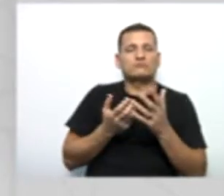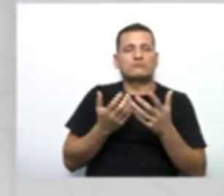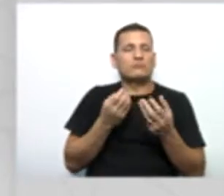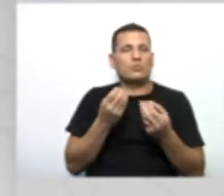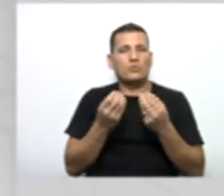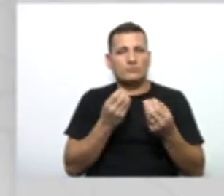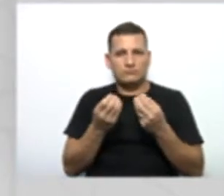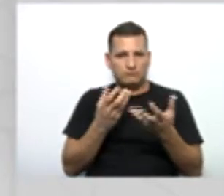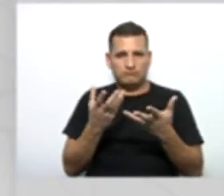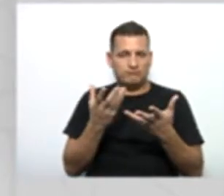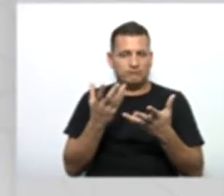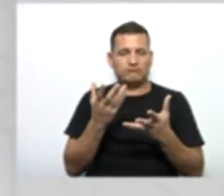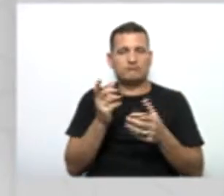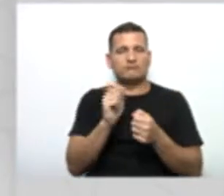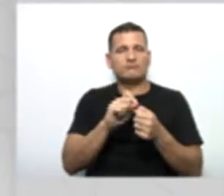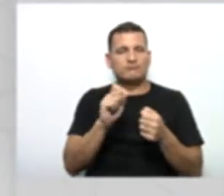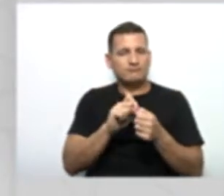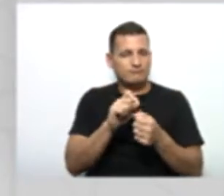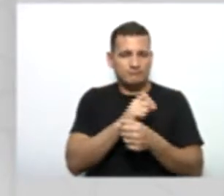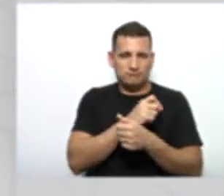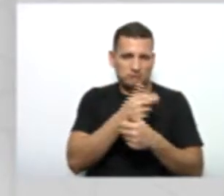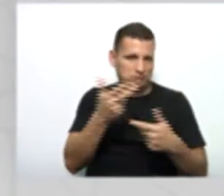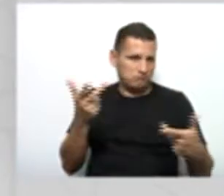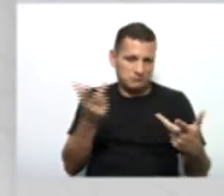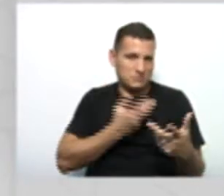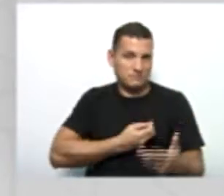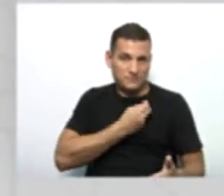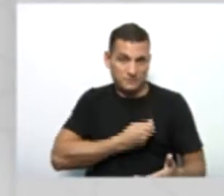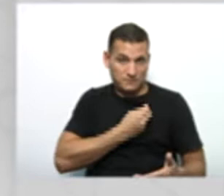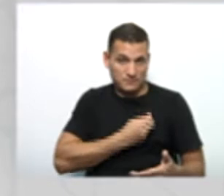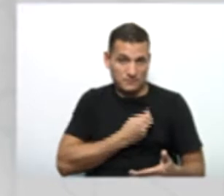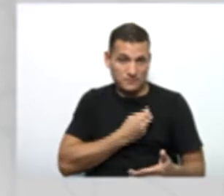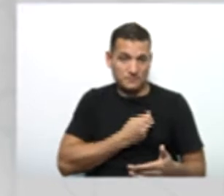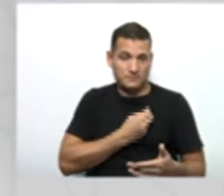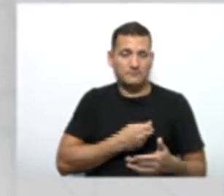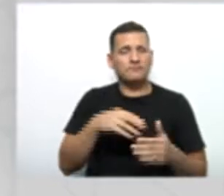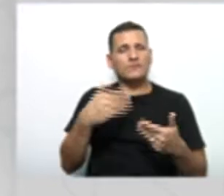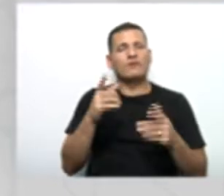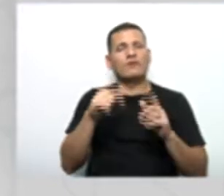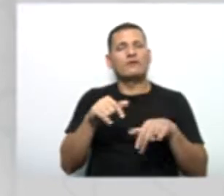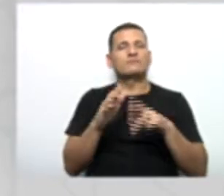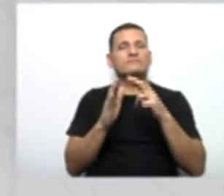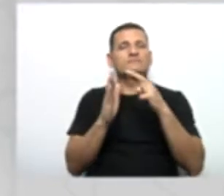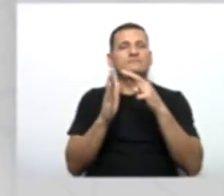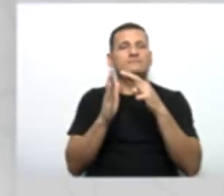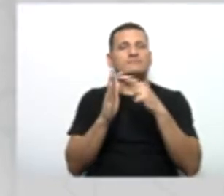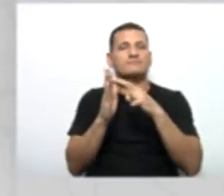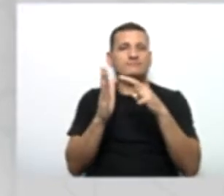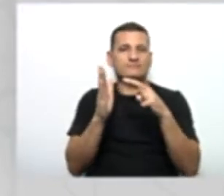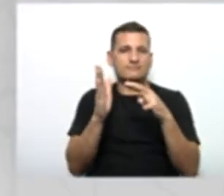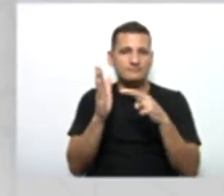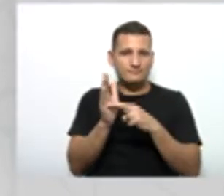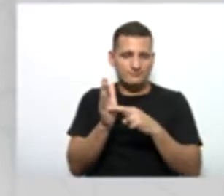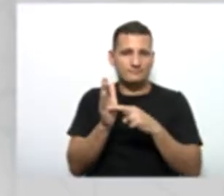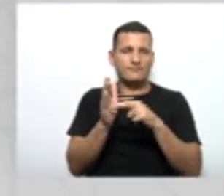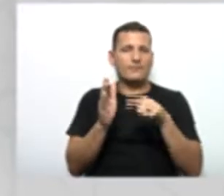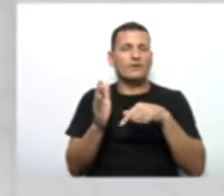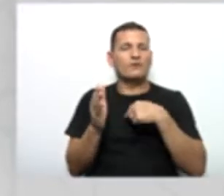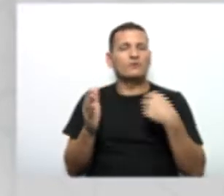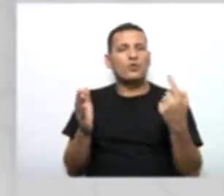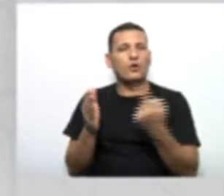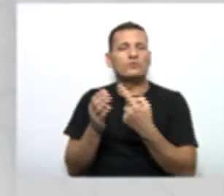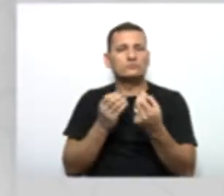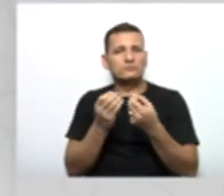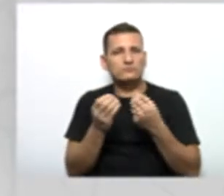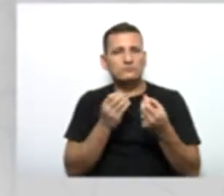que a gente vivencia. Então, são aqueles conjuntos de normas, ou seja, o nosso modo de agir, o modo como a